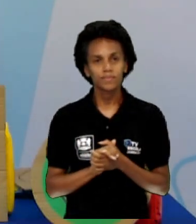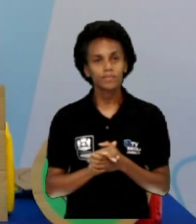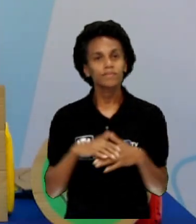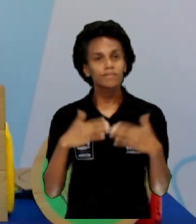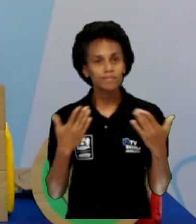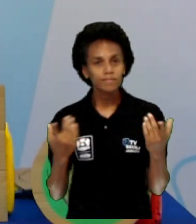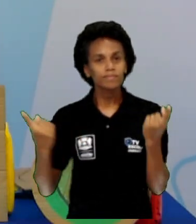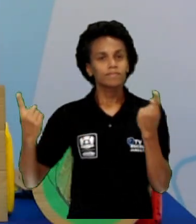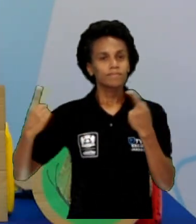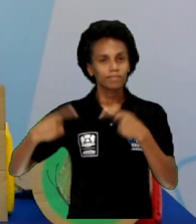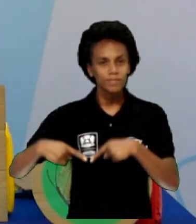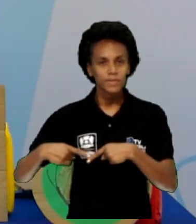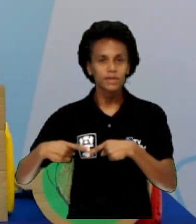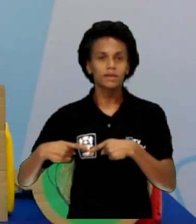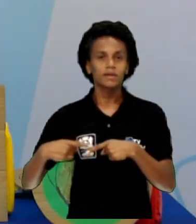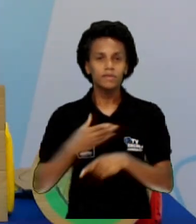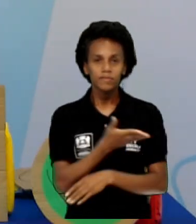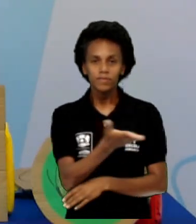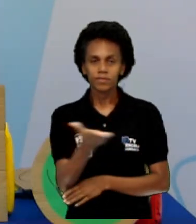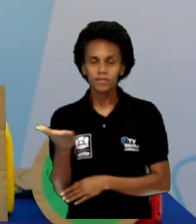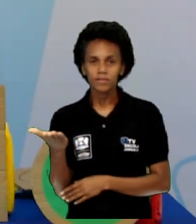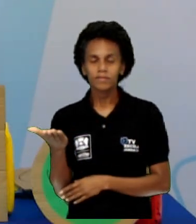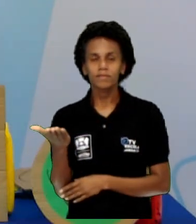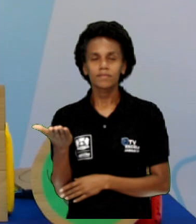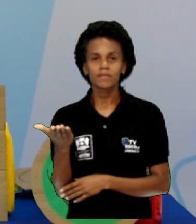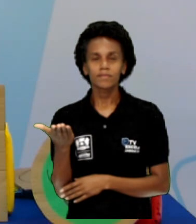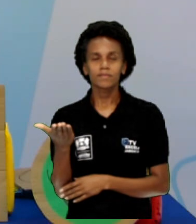Guardem aí os papelões e produzam a tela,